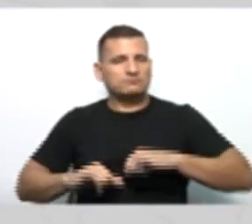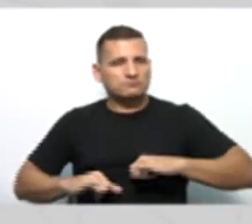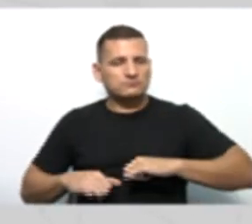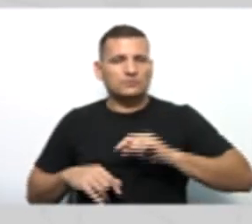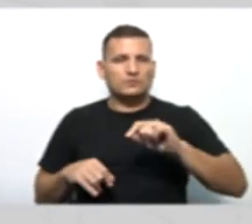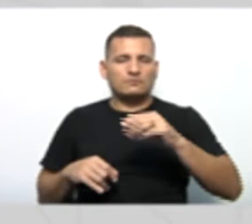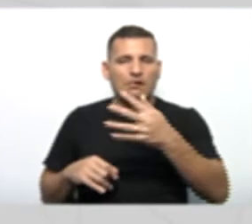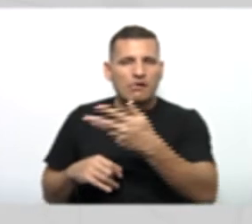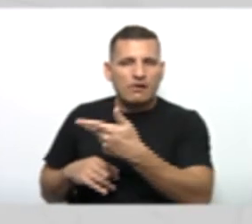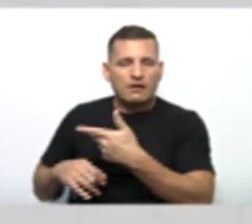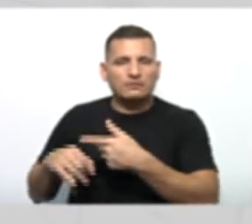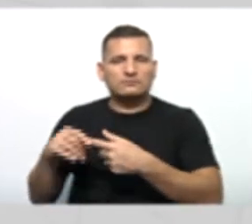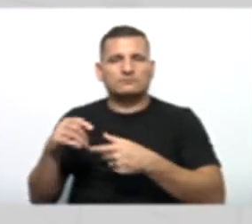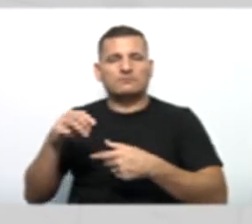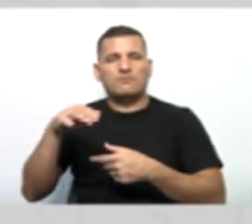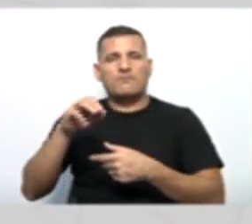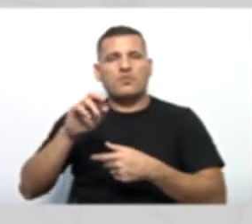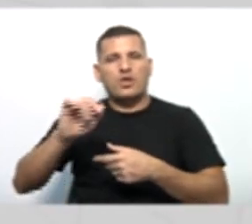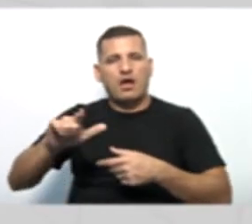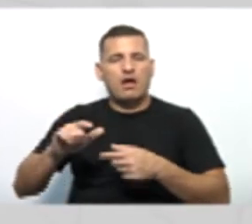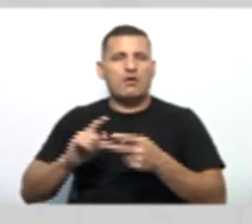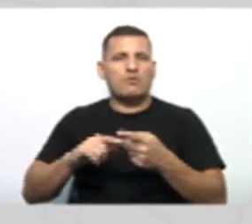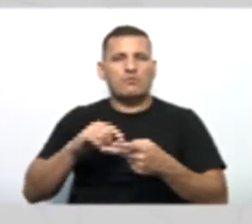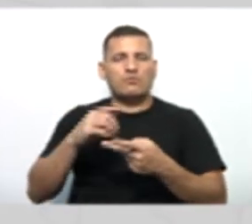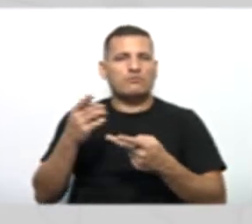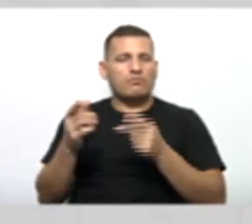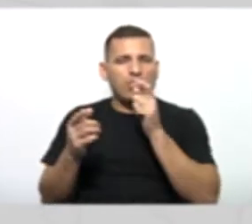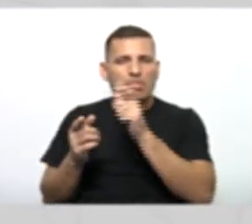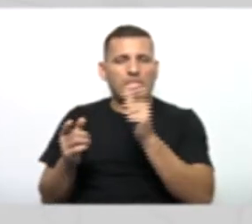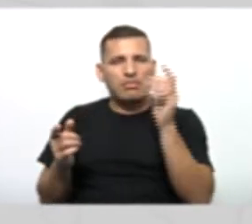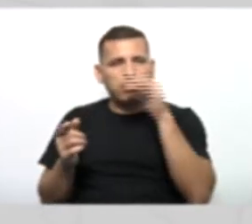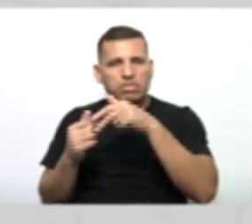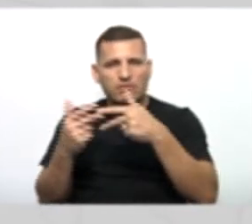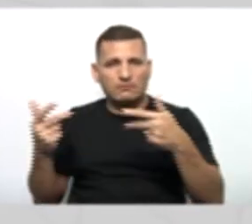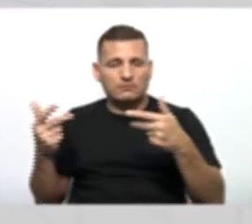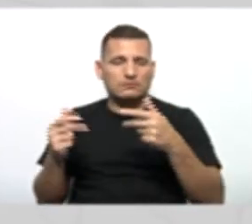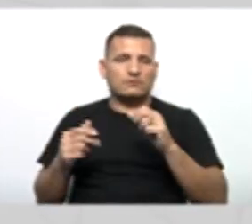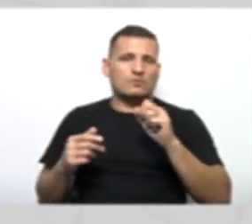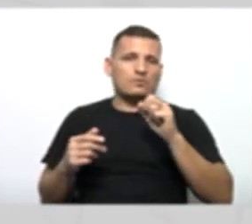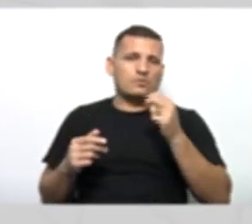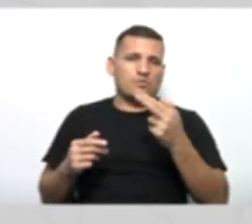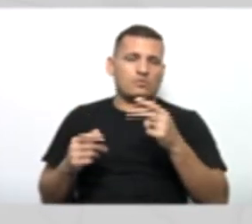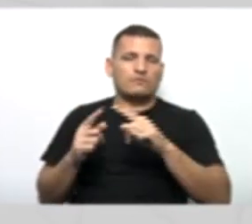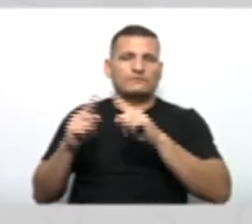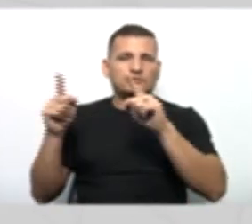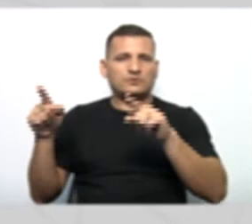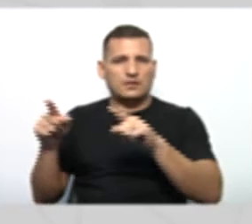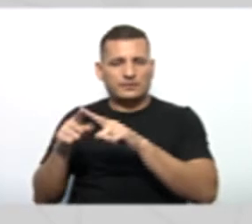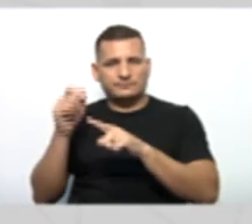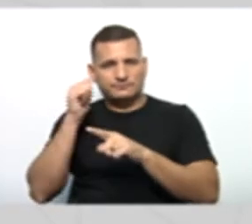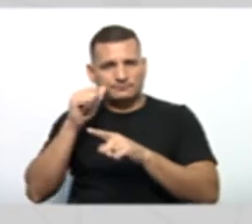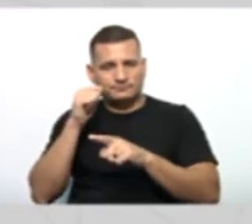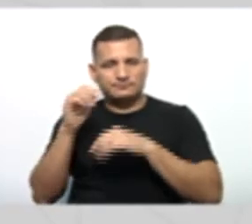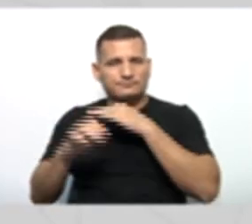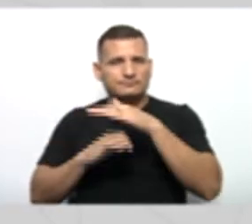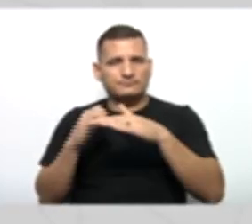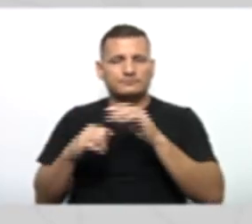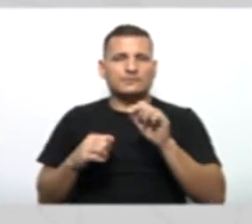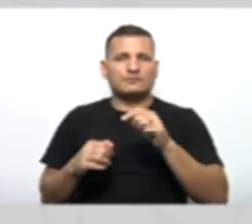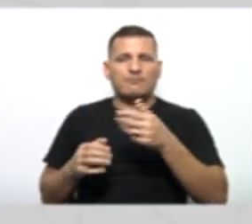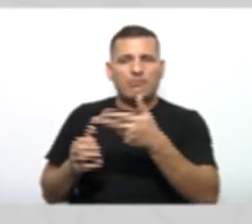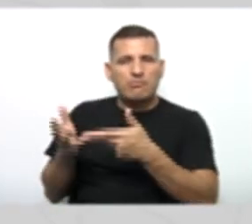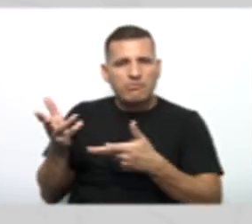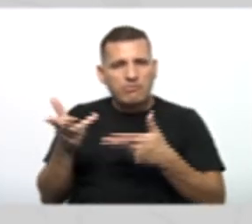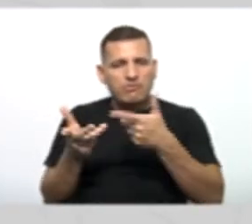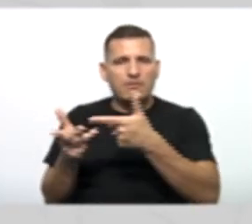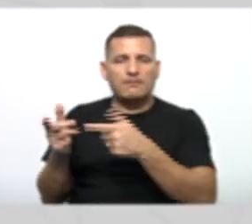assédio moral é baseado em agressões verbais ou uma uma funcionária de uma empresa sofre uma série de